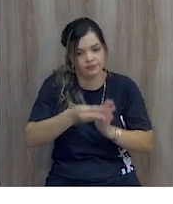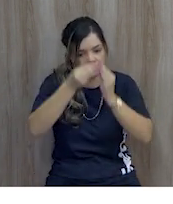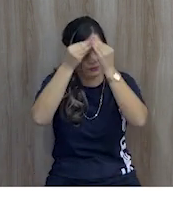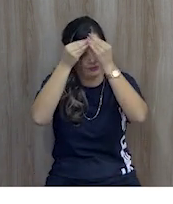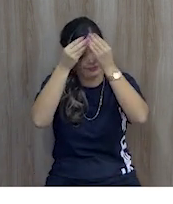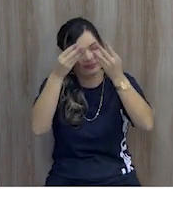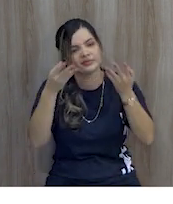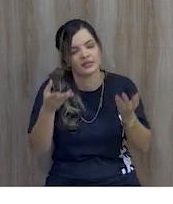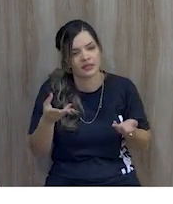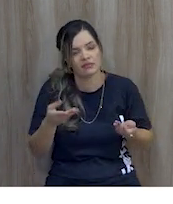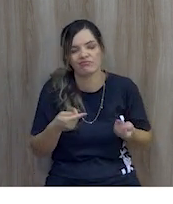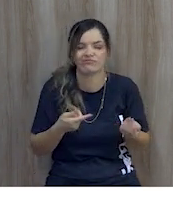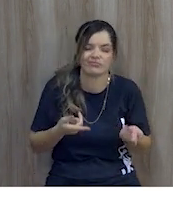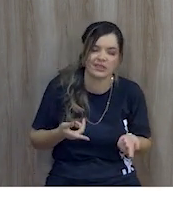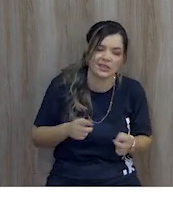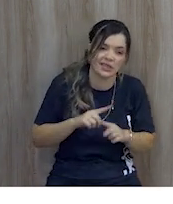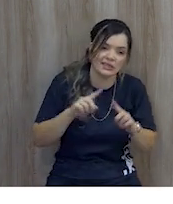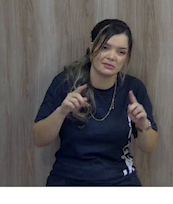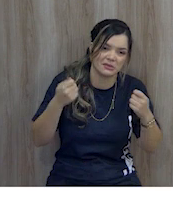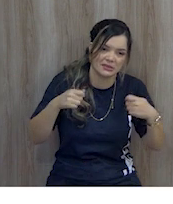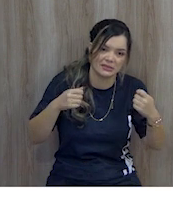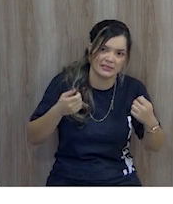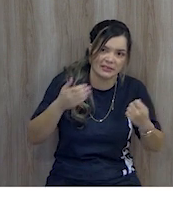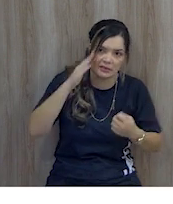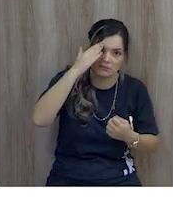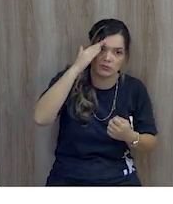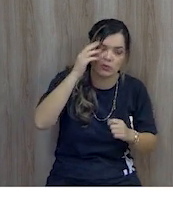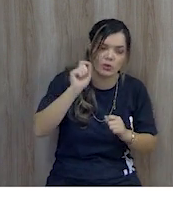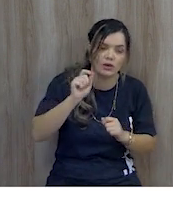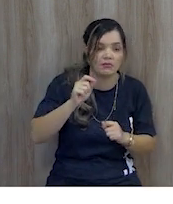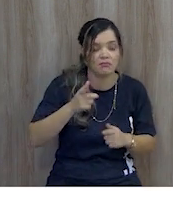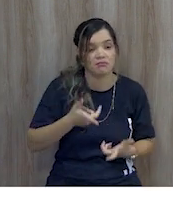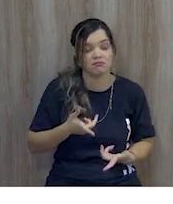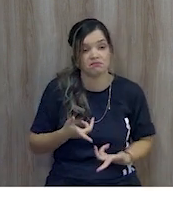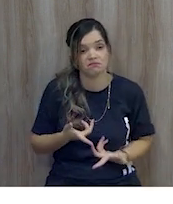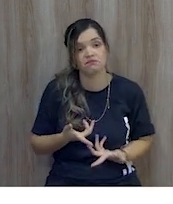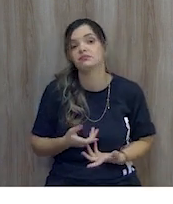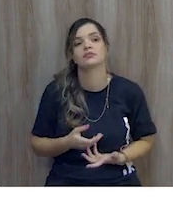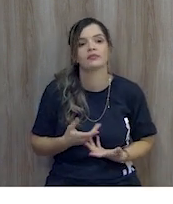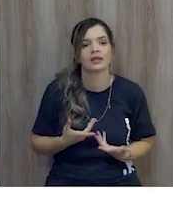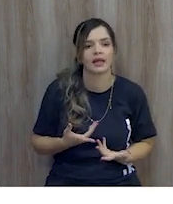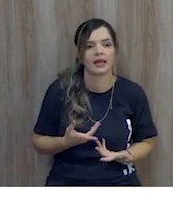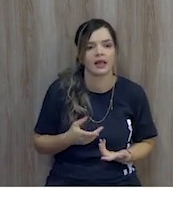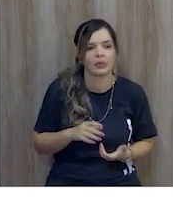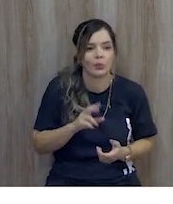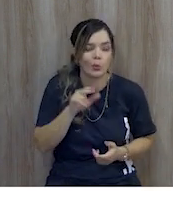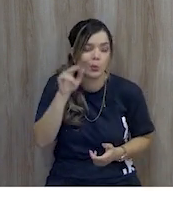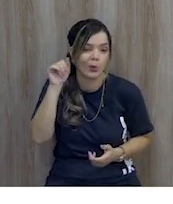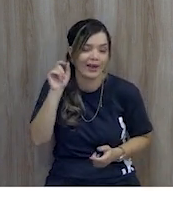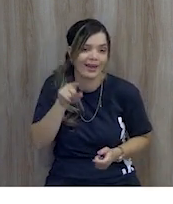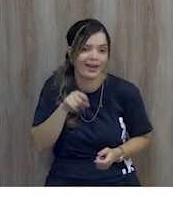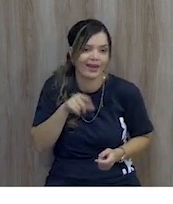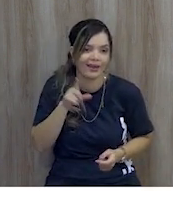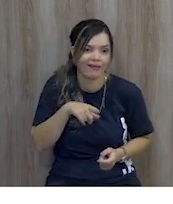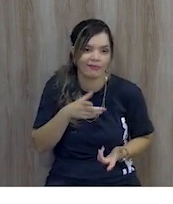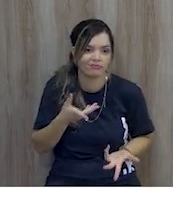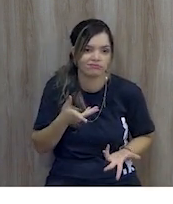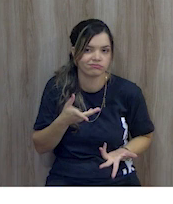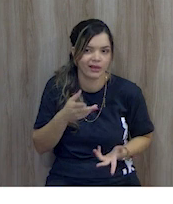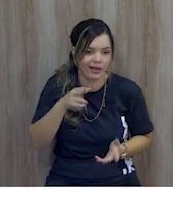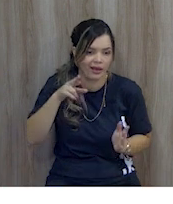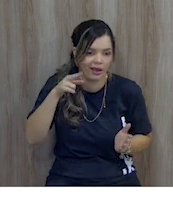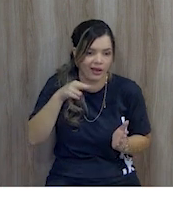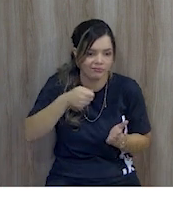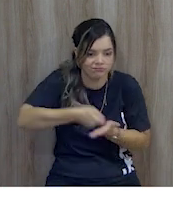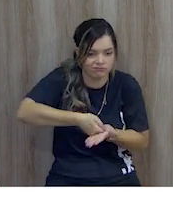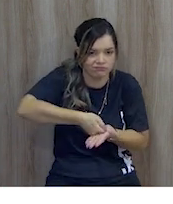também a clareza de que nunca é uma regra, né? Uma receita de bolo. A gente precisa avaliar caso a caso. Mas, de um modo